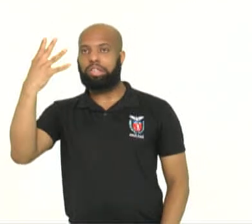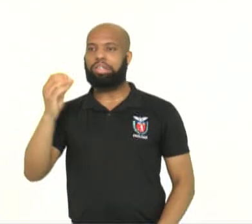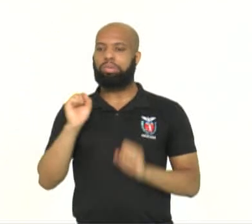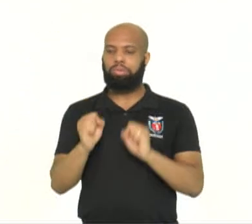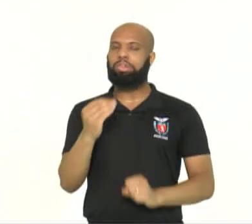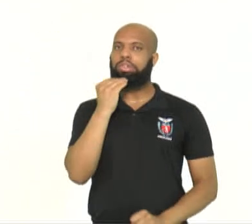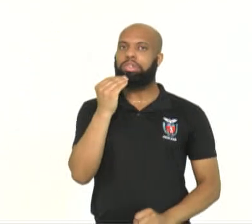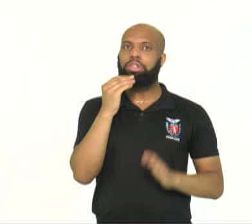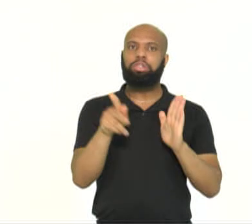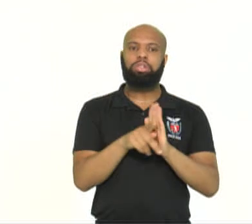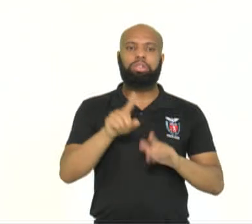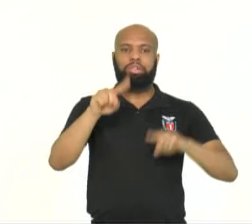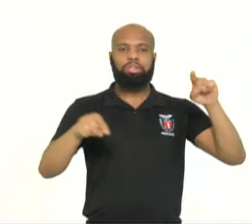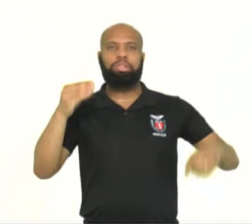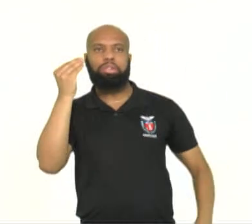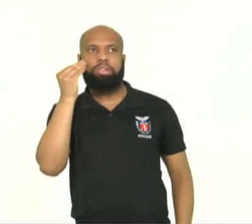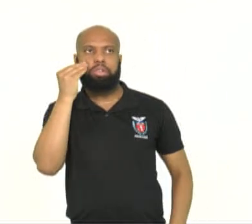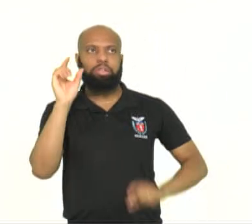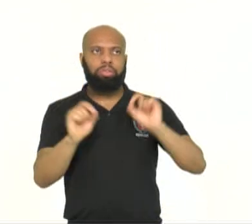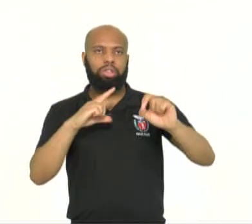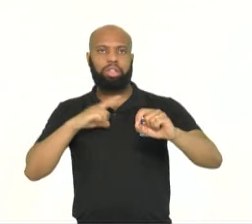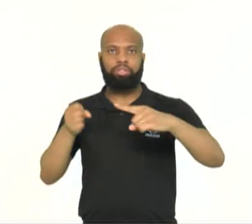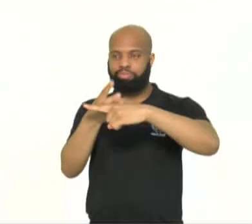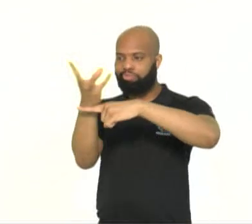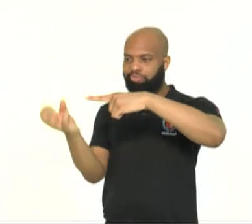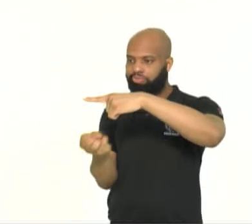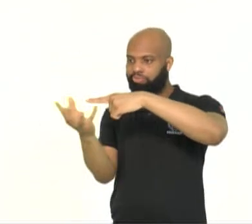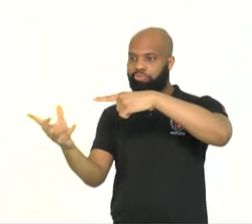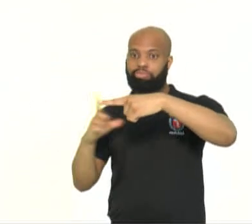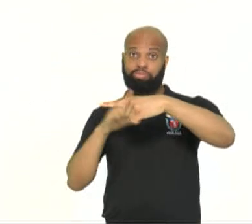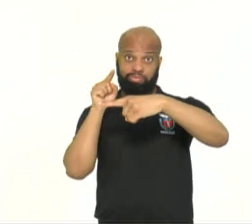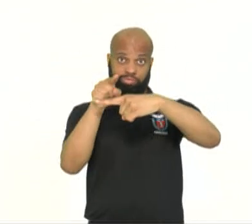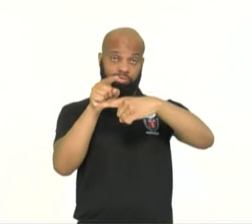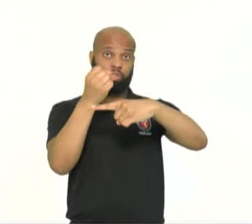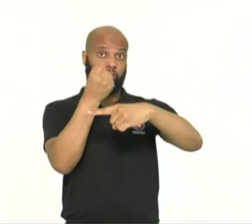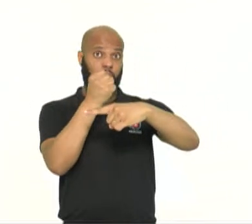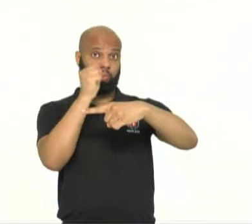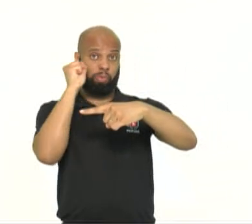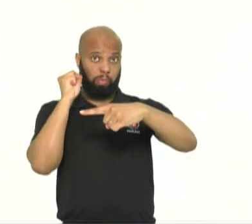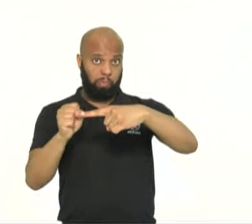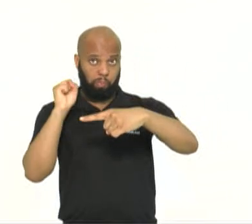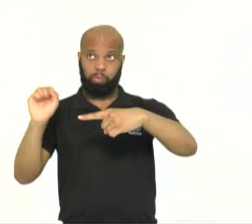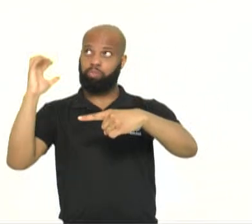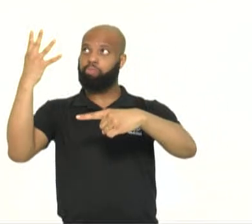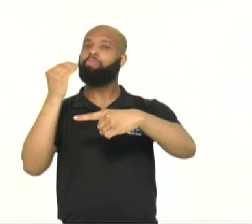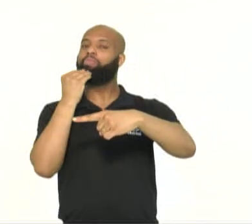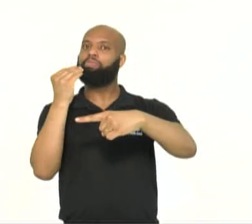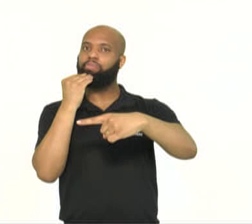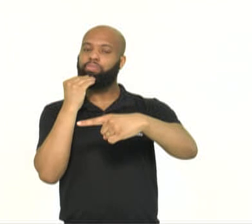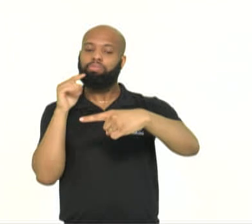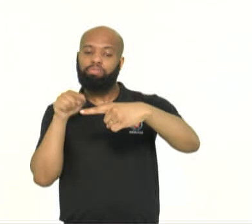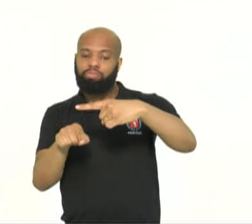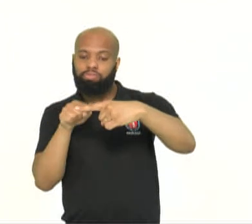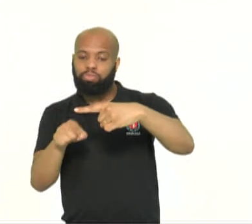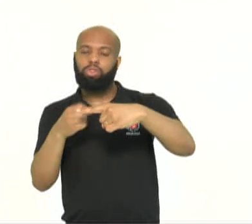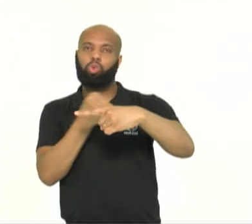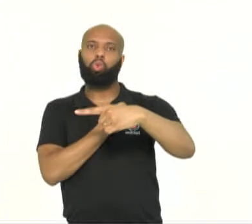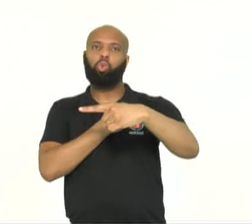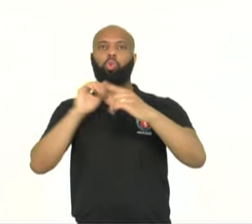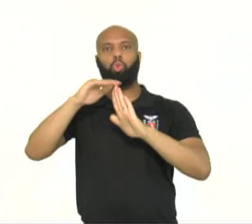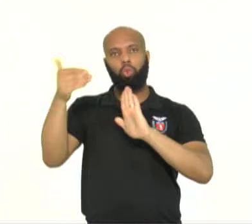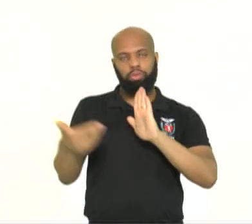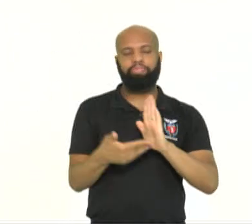experimento aleatório vai ser a razão entre o número de possibilidades favoráveis e o